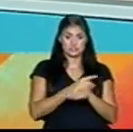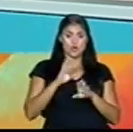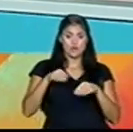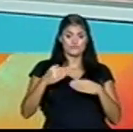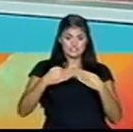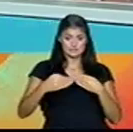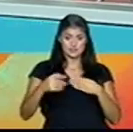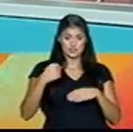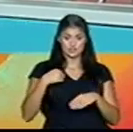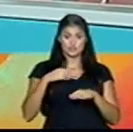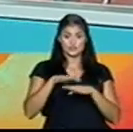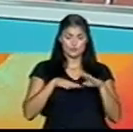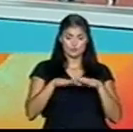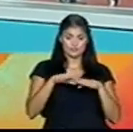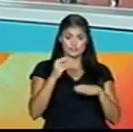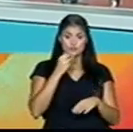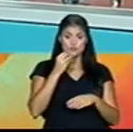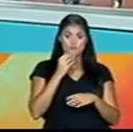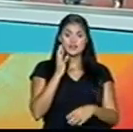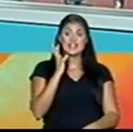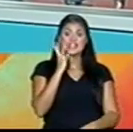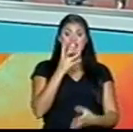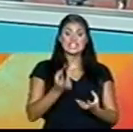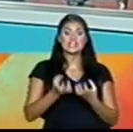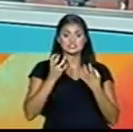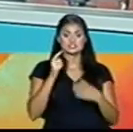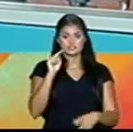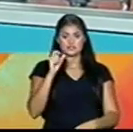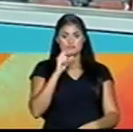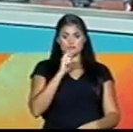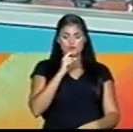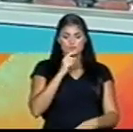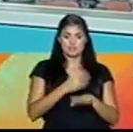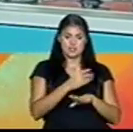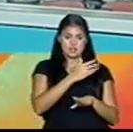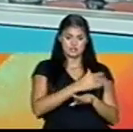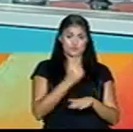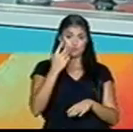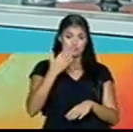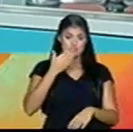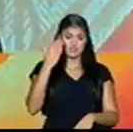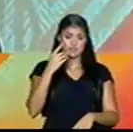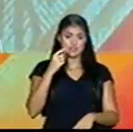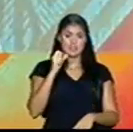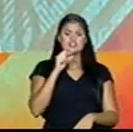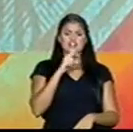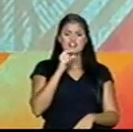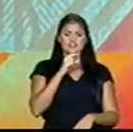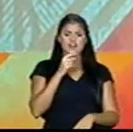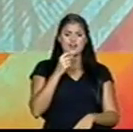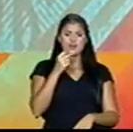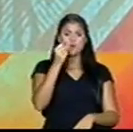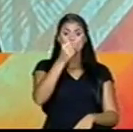mais por casa, faço e como a seguir quentinhas. Mas dá perfeitamente para fazer tipo de véspera e depois aguenta uns dias seguidos no